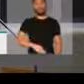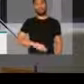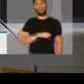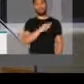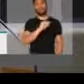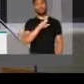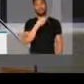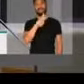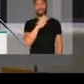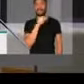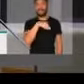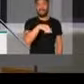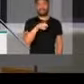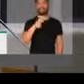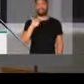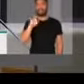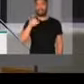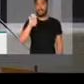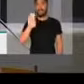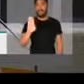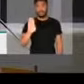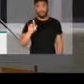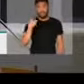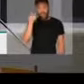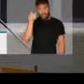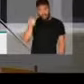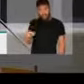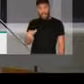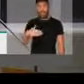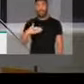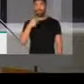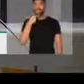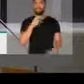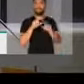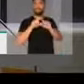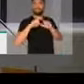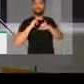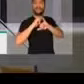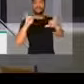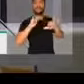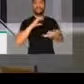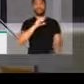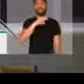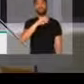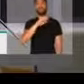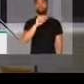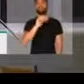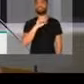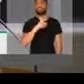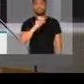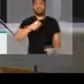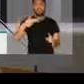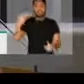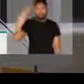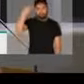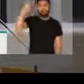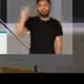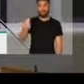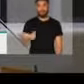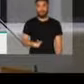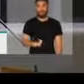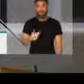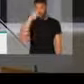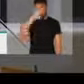Abraham Weintraub, gosta de dizer abertamente que comunistas merecem levar bala na cabeça. Eu estou aqui, ministro,